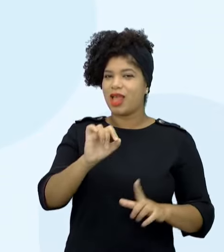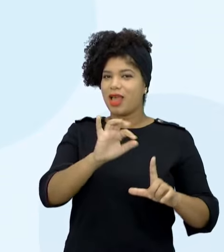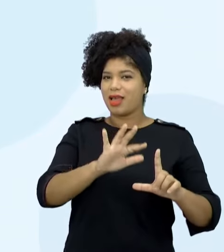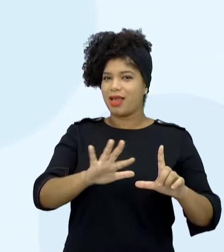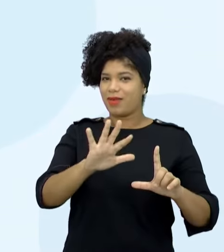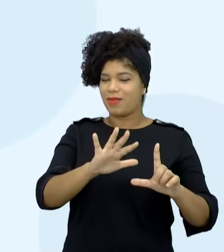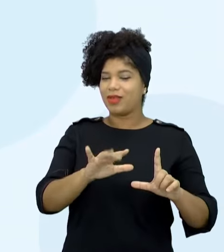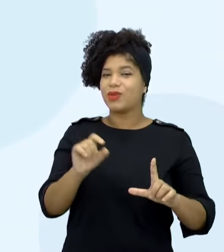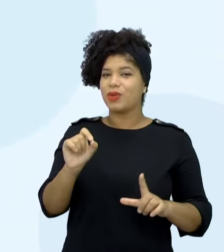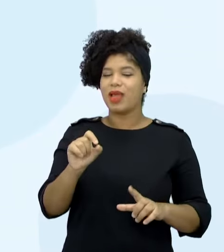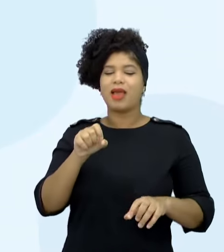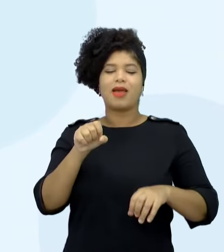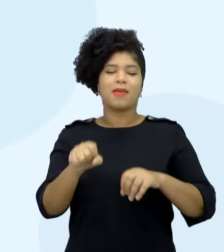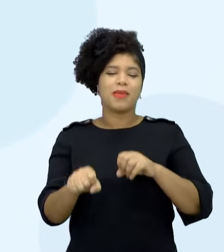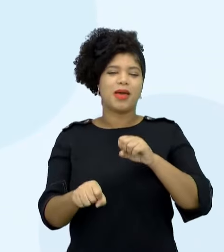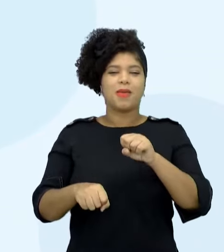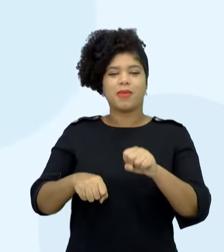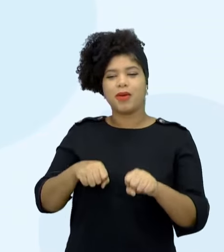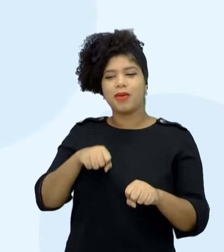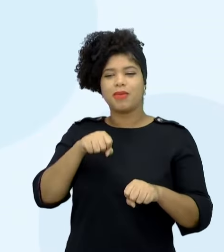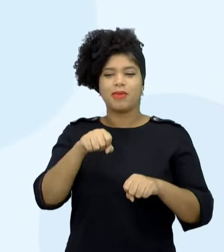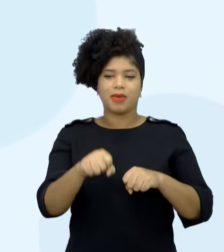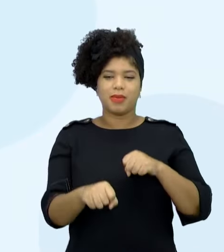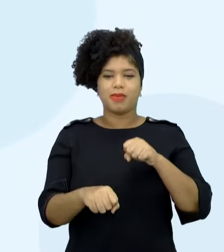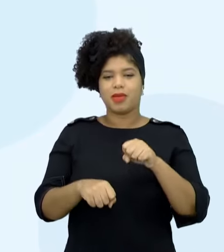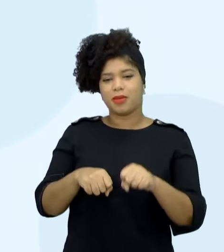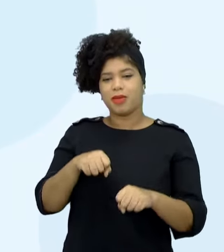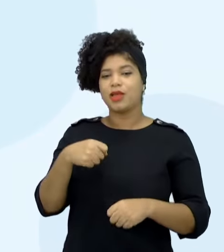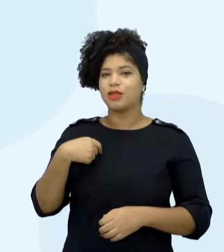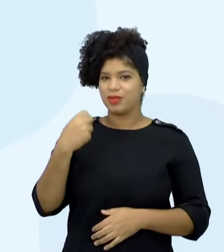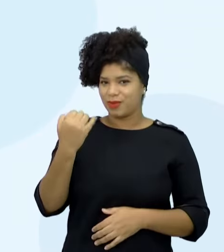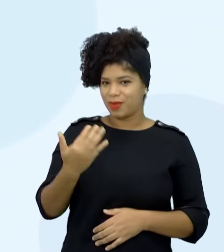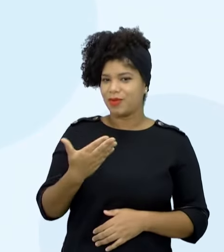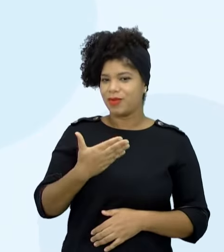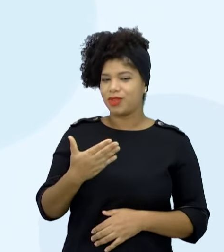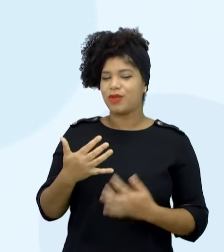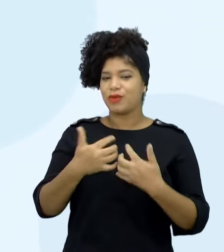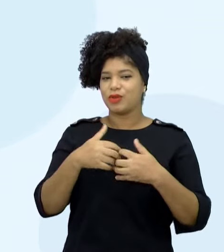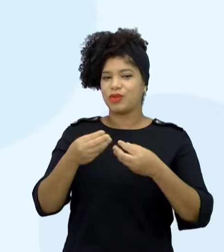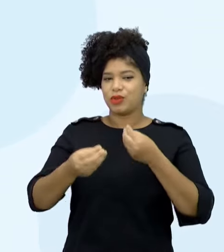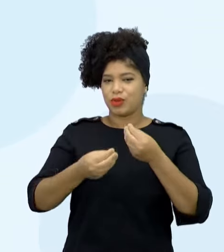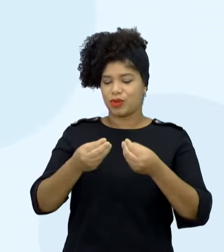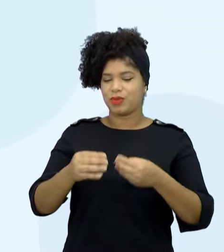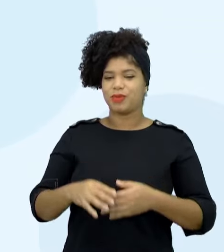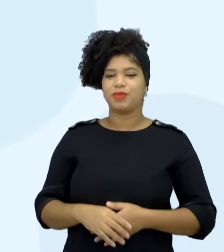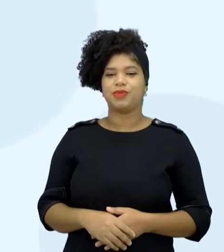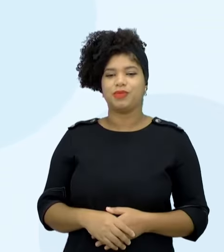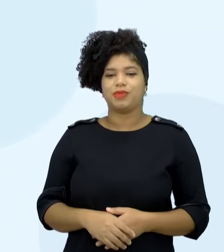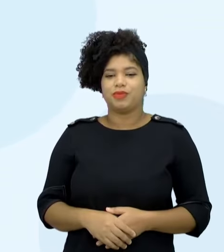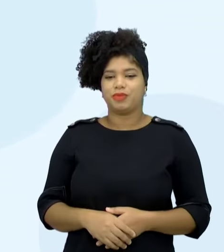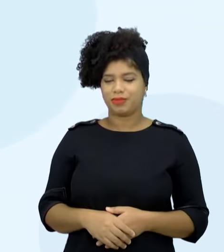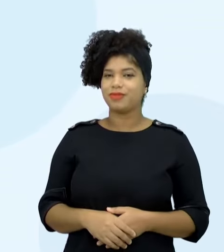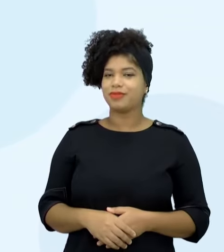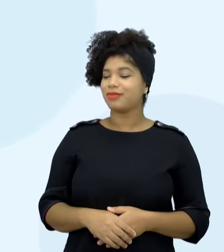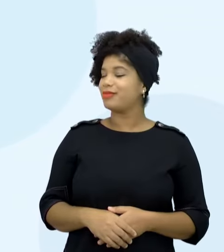aí, da bicicleta que gira, né? A gente já falou disso um pouquinho. A bicicleta que gira, e a